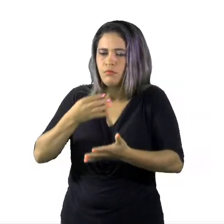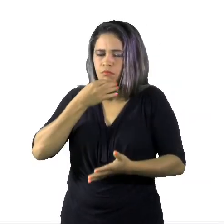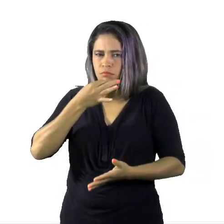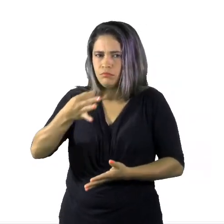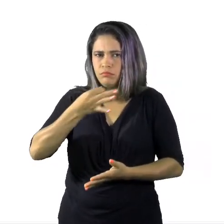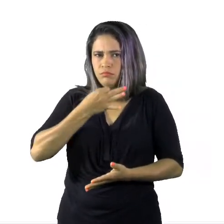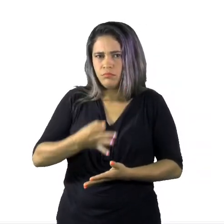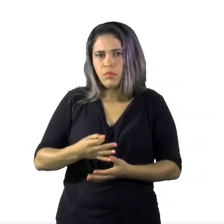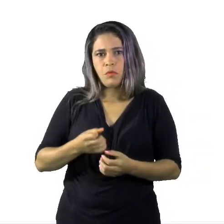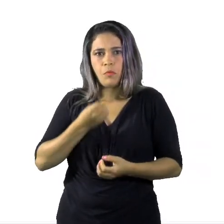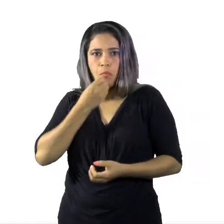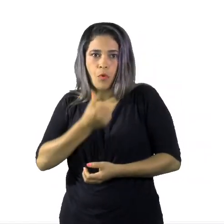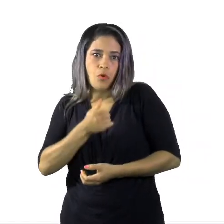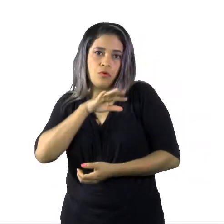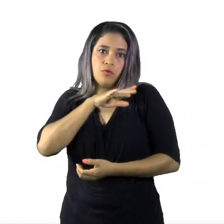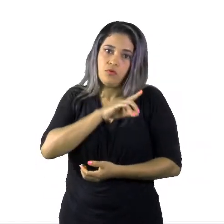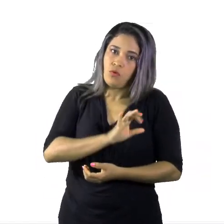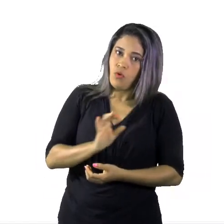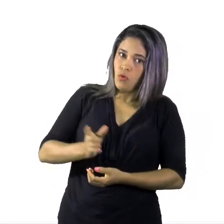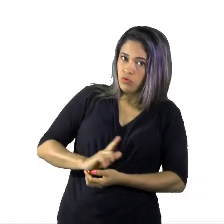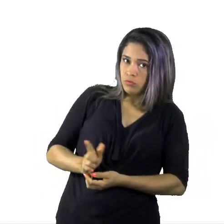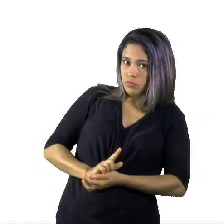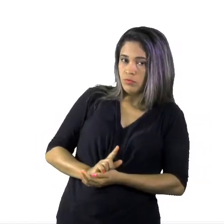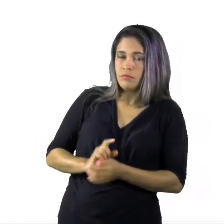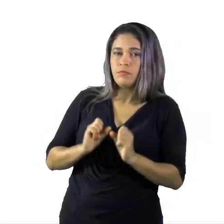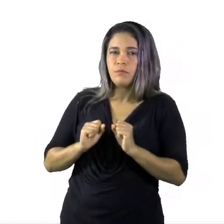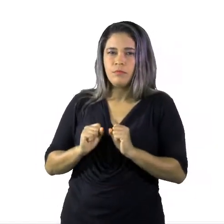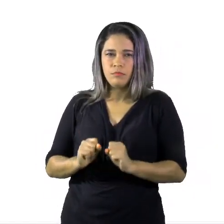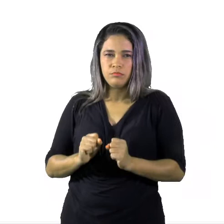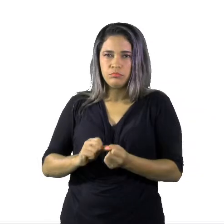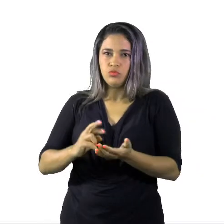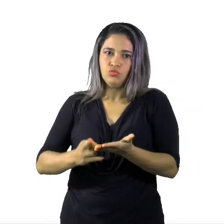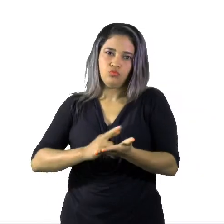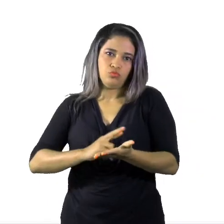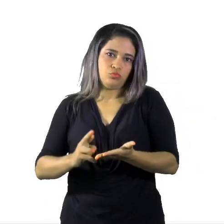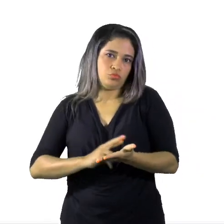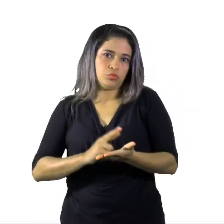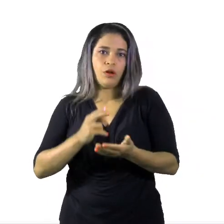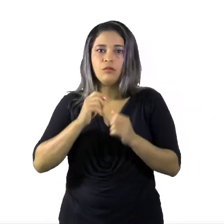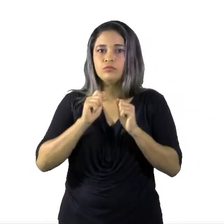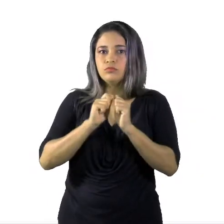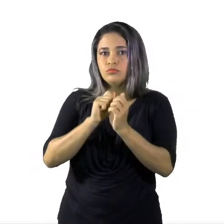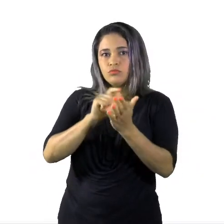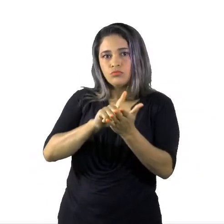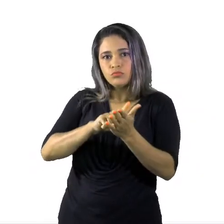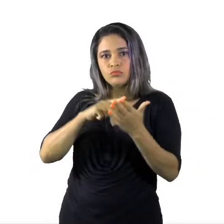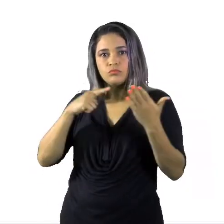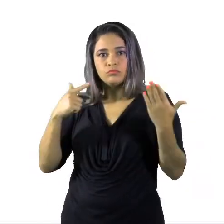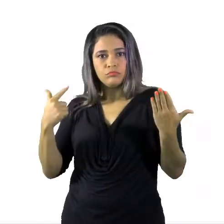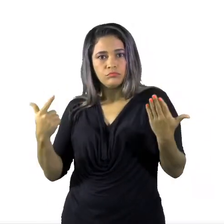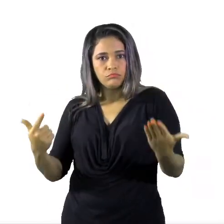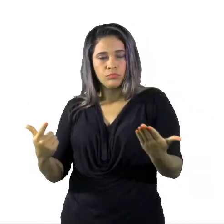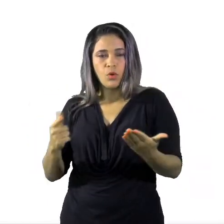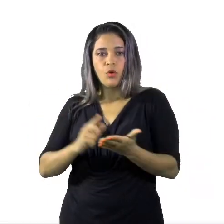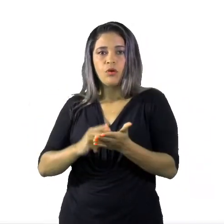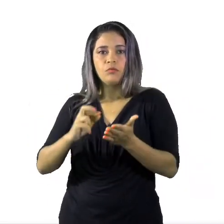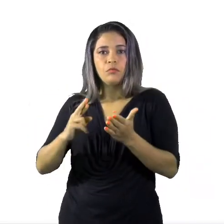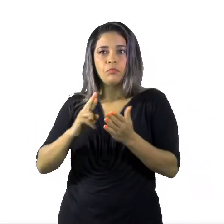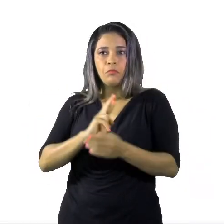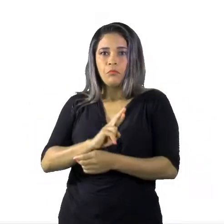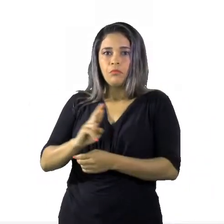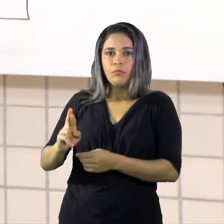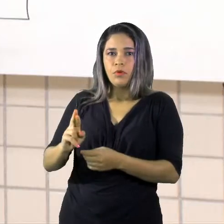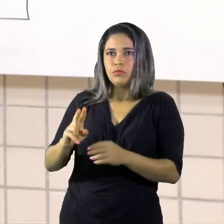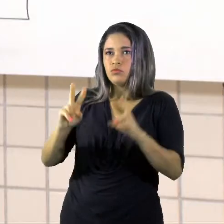favoráveis ou não a respeito de um assunto publicado em revista, jornais ou a respeito do tratamento dado ao